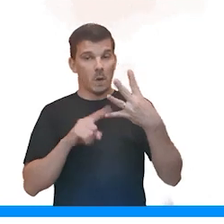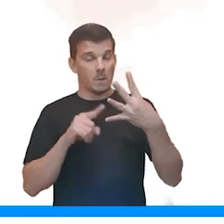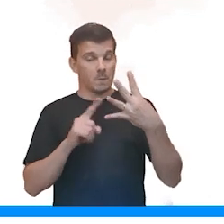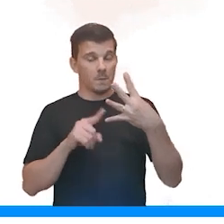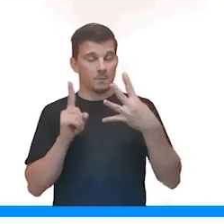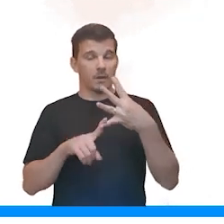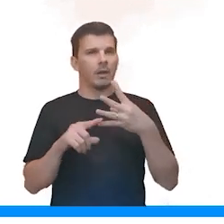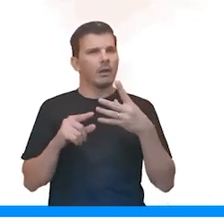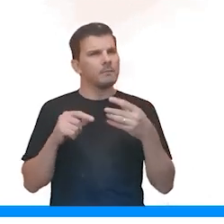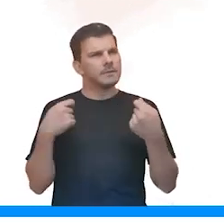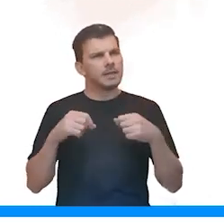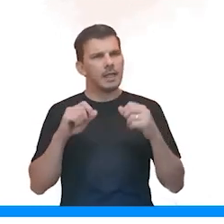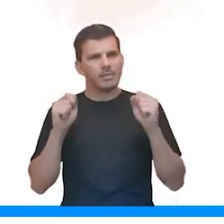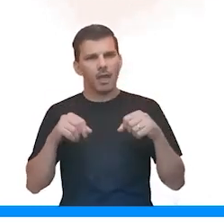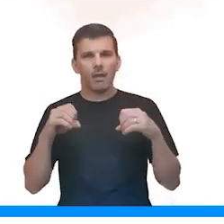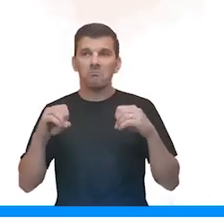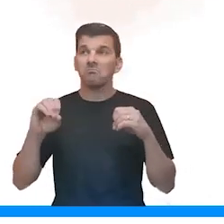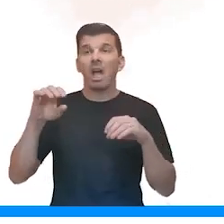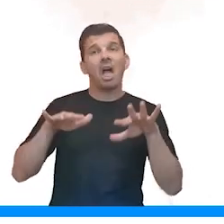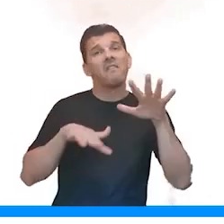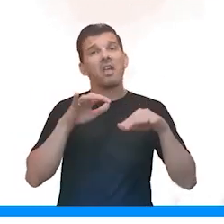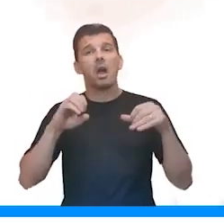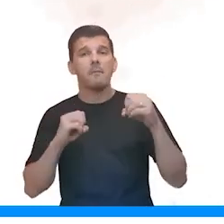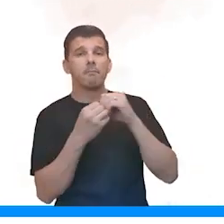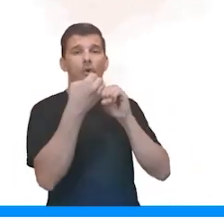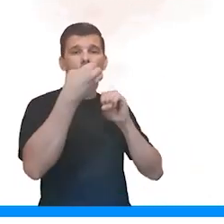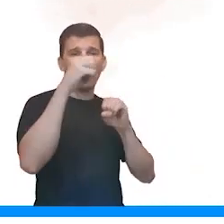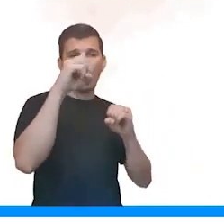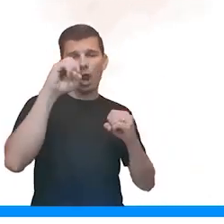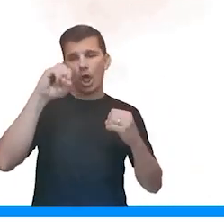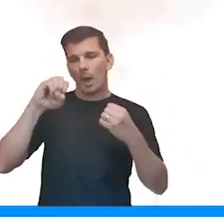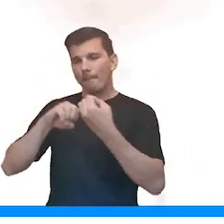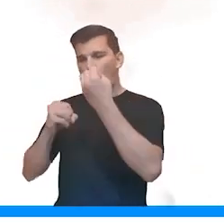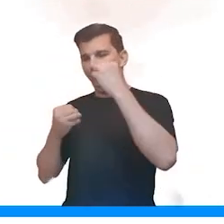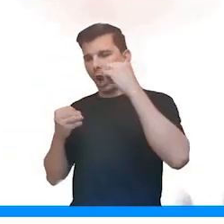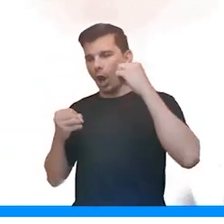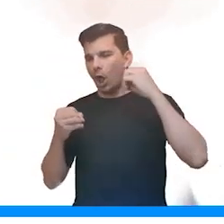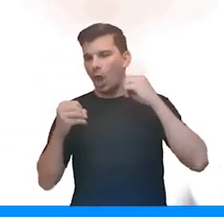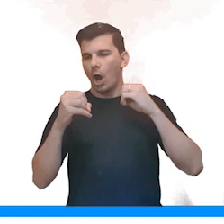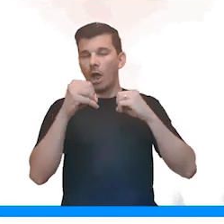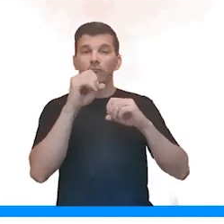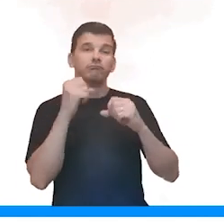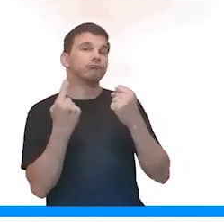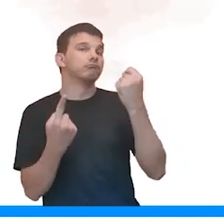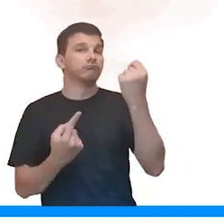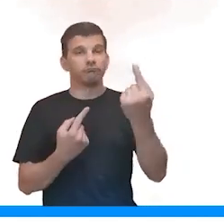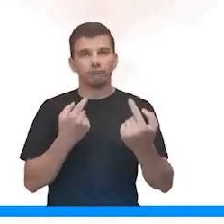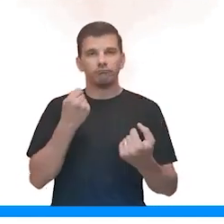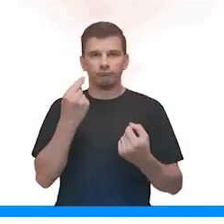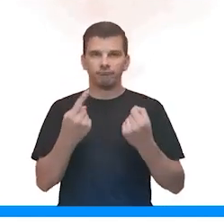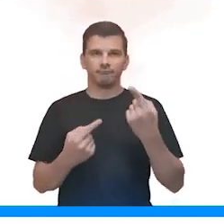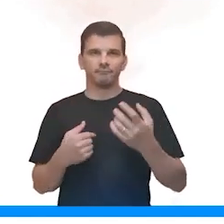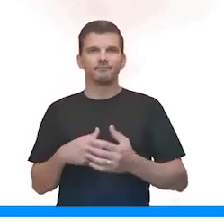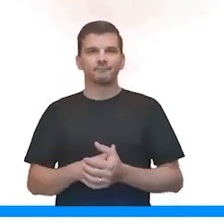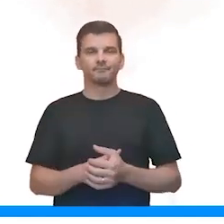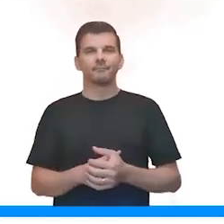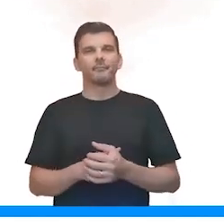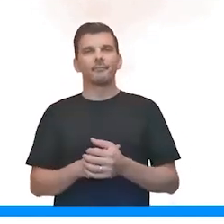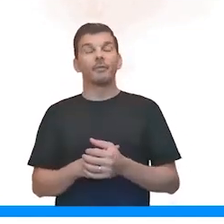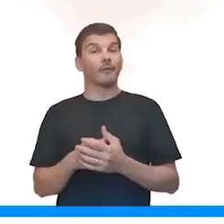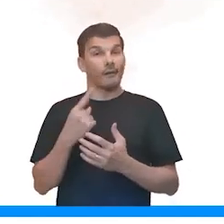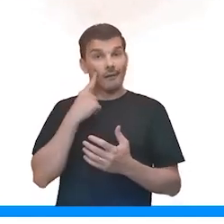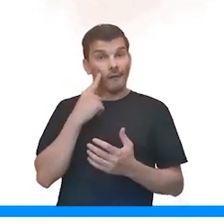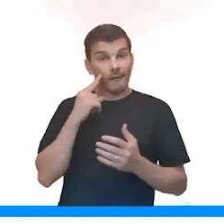tá? Quarto, possui moléculas que colidem eventualmente, então hora ou outra, uma bate na outra, tá